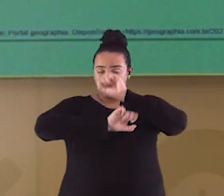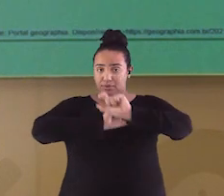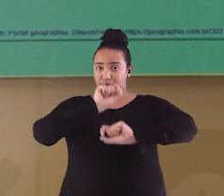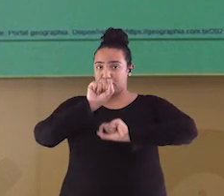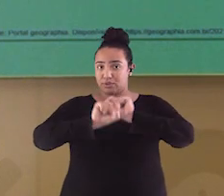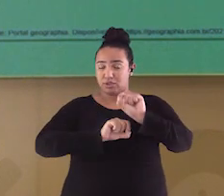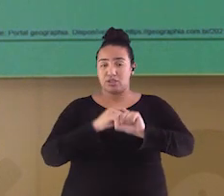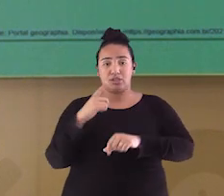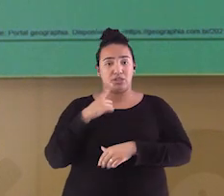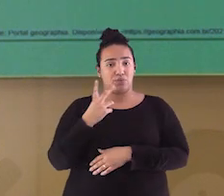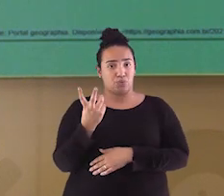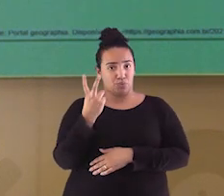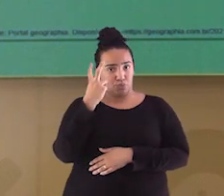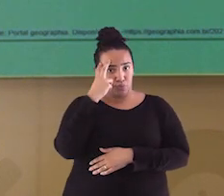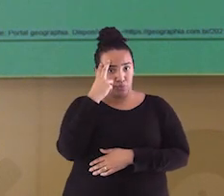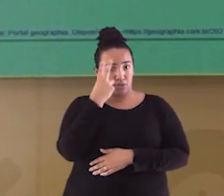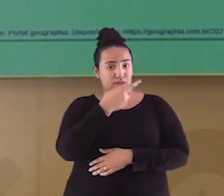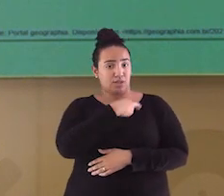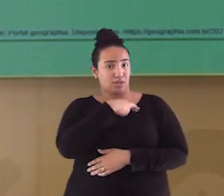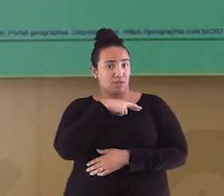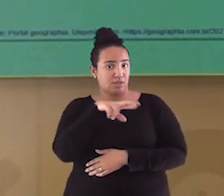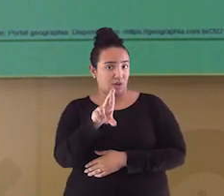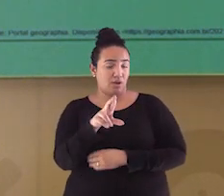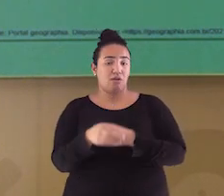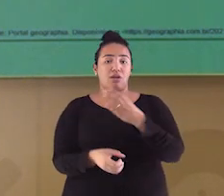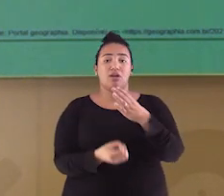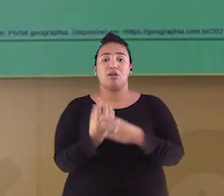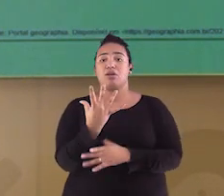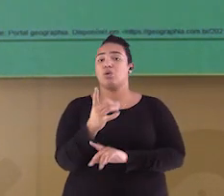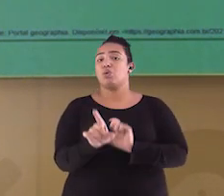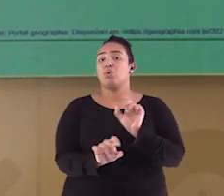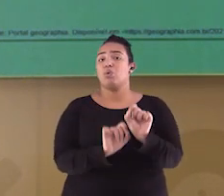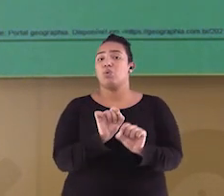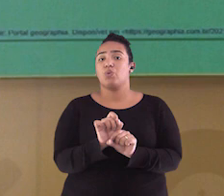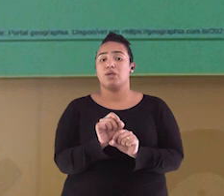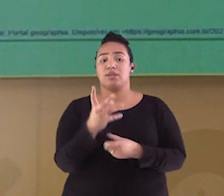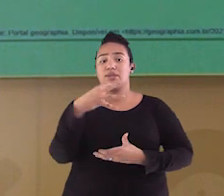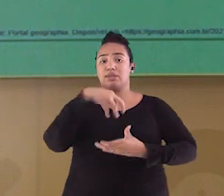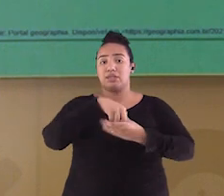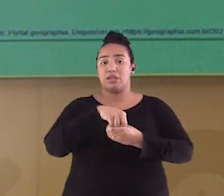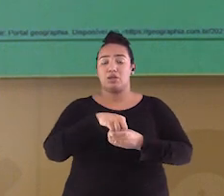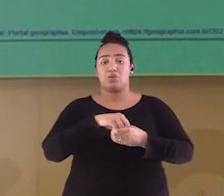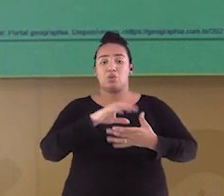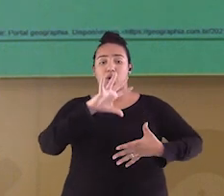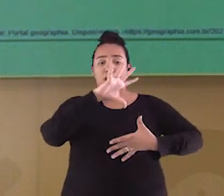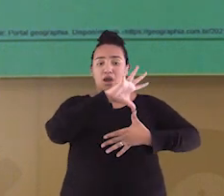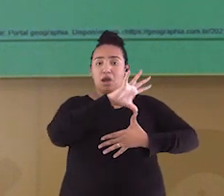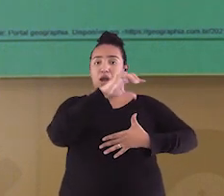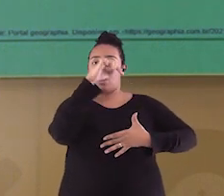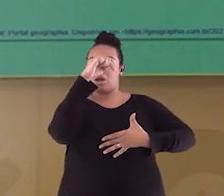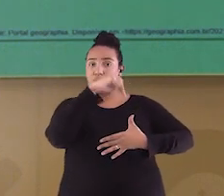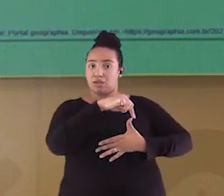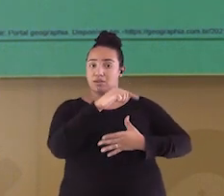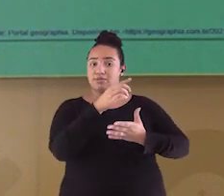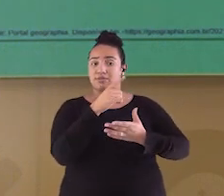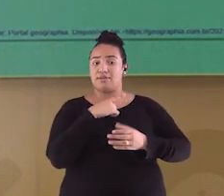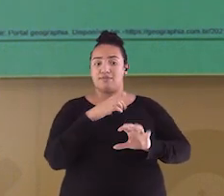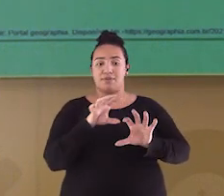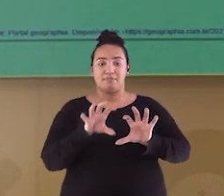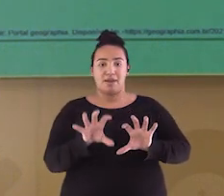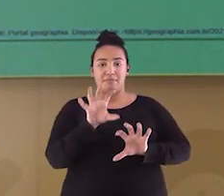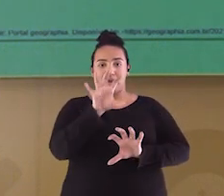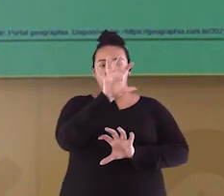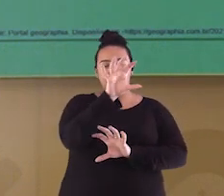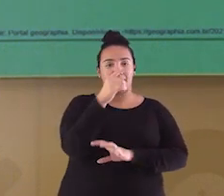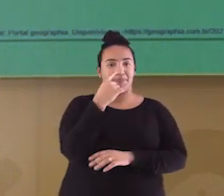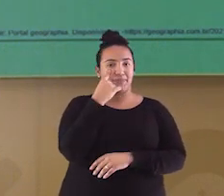cultura e da religião que surgiu as divisões dentro do continente americano, como a América Latina, que